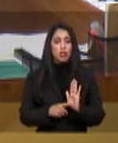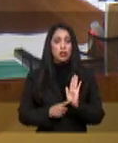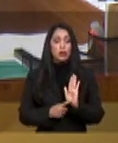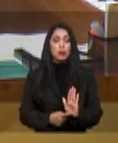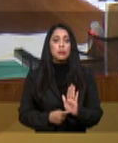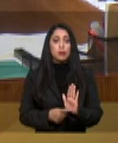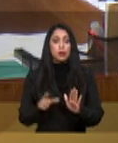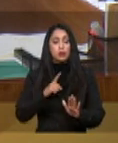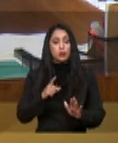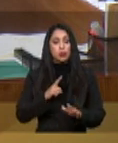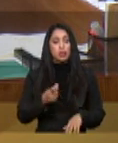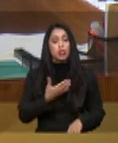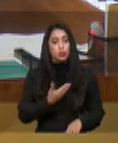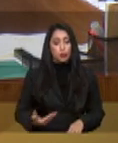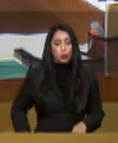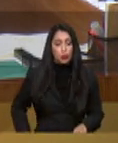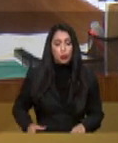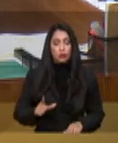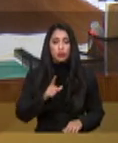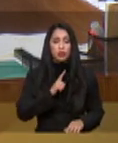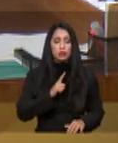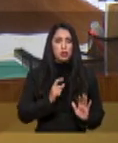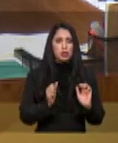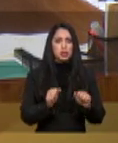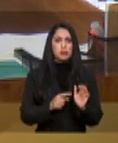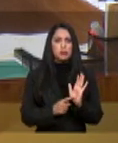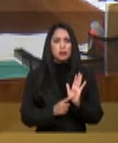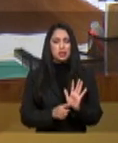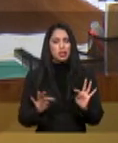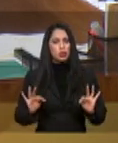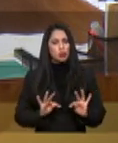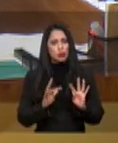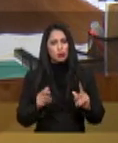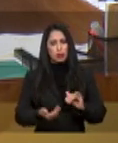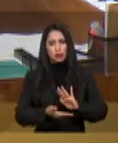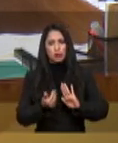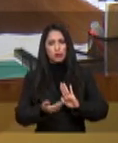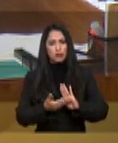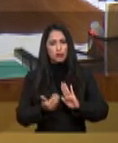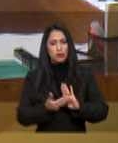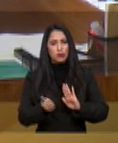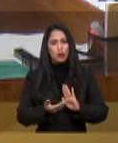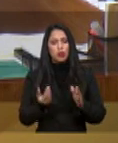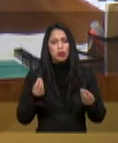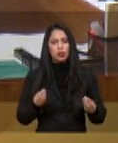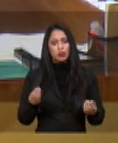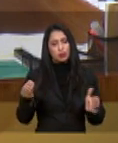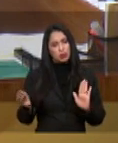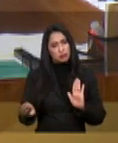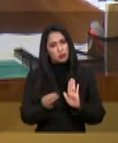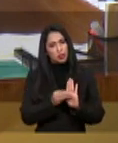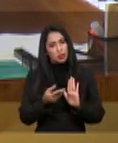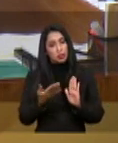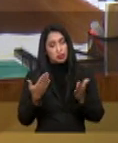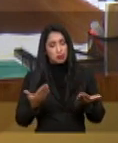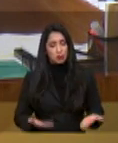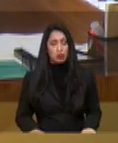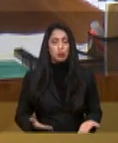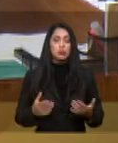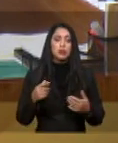a máquina estatal por situação que possa se mostrar completamente excluída do fato típico. Nesse sentido,